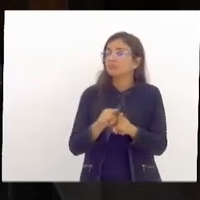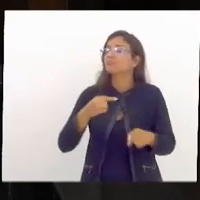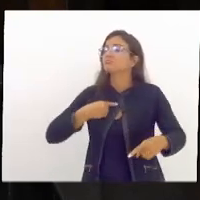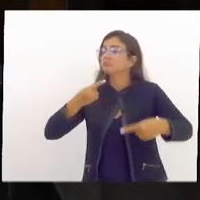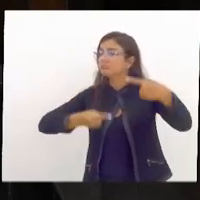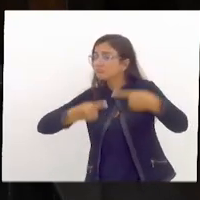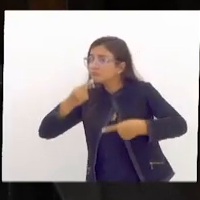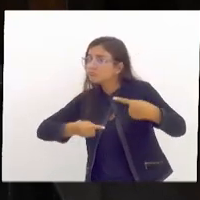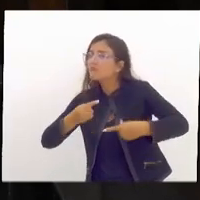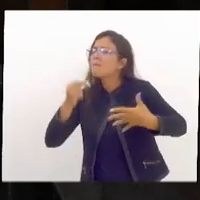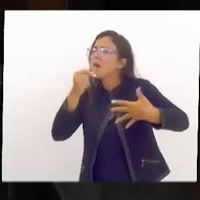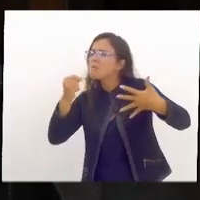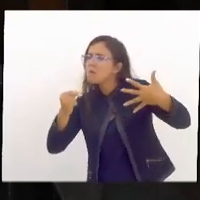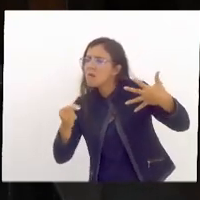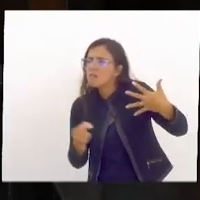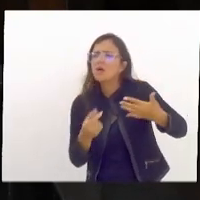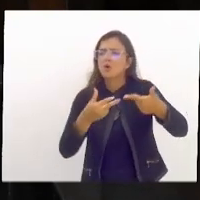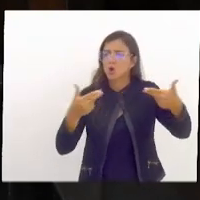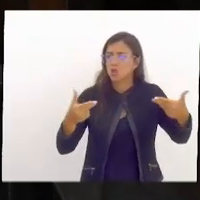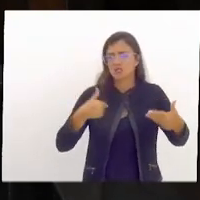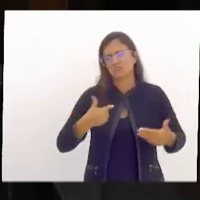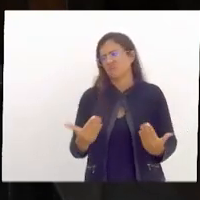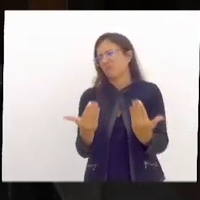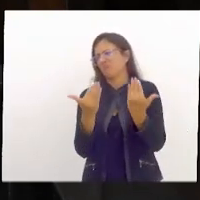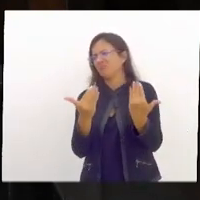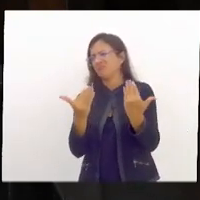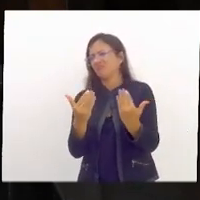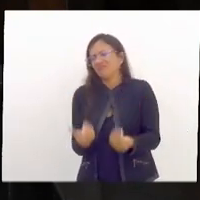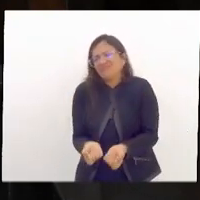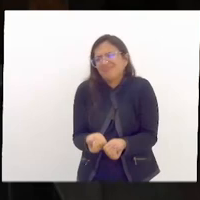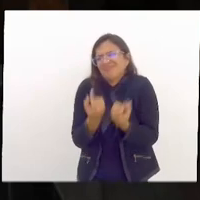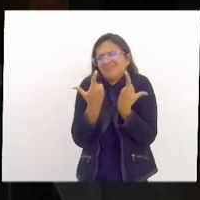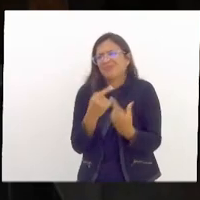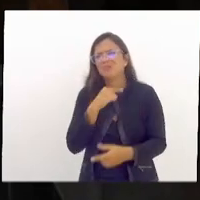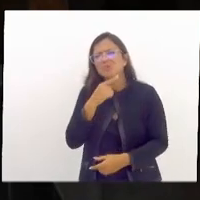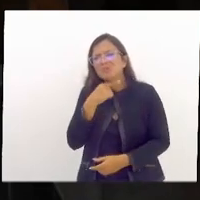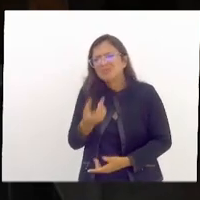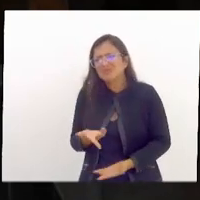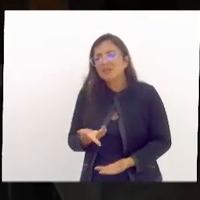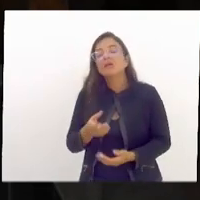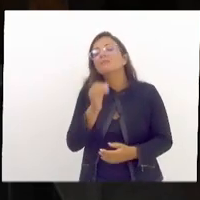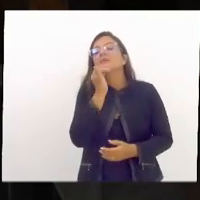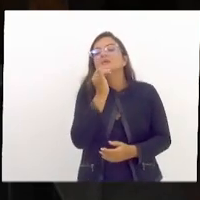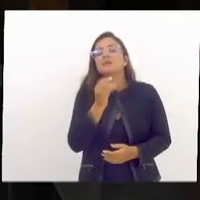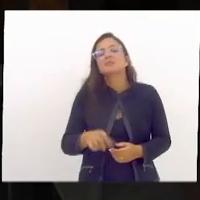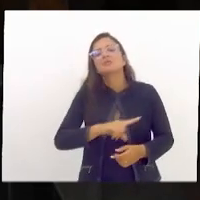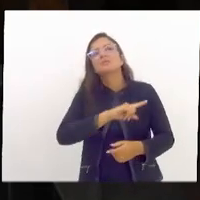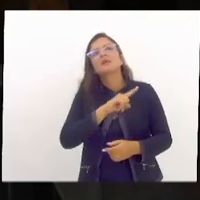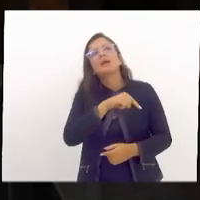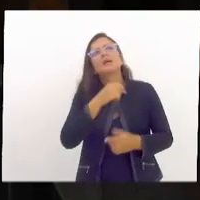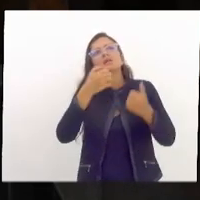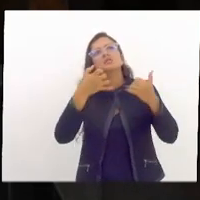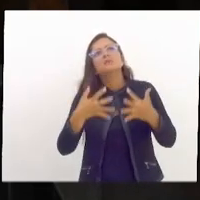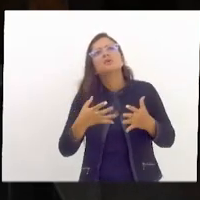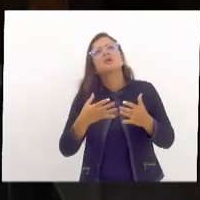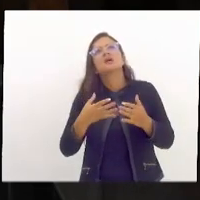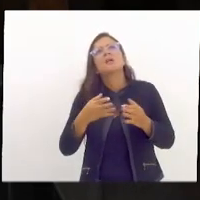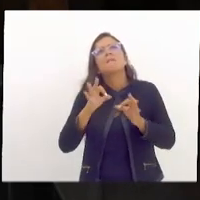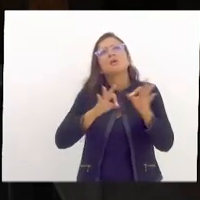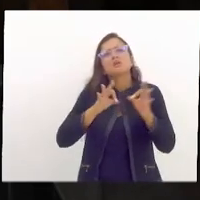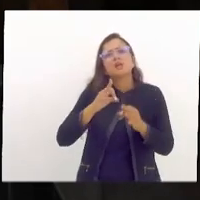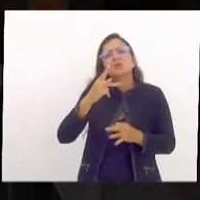projeto coloca, que me deixaram em dúvida. Primeiro, o projeto diz que é um projeto de previdência